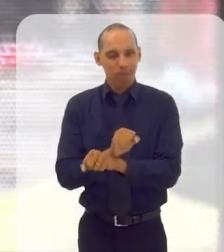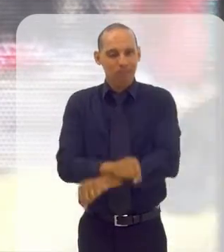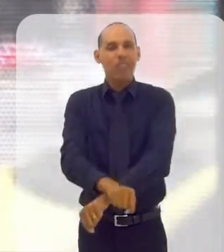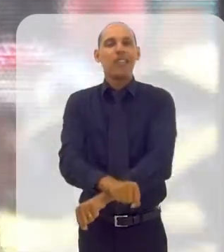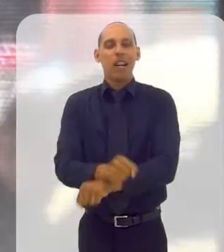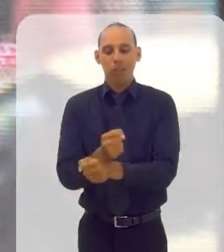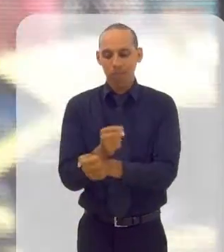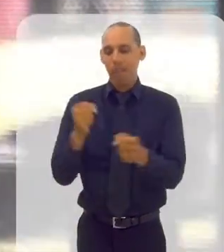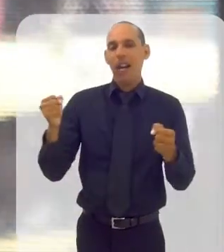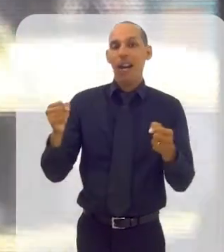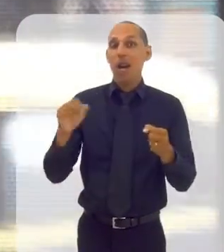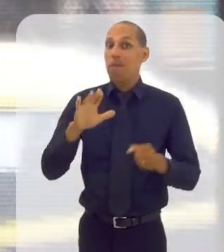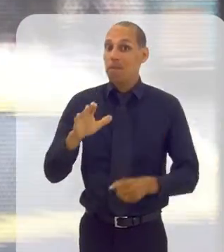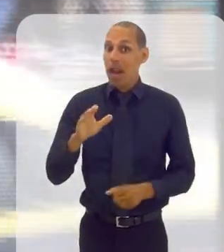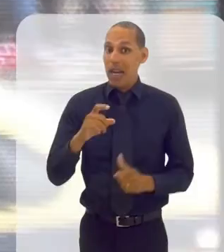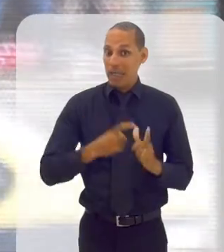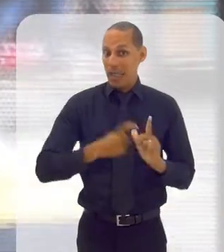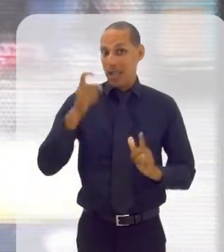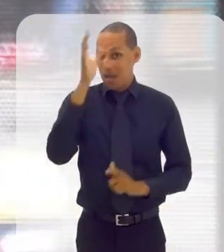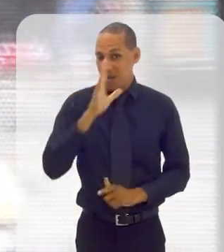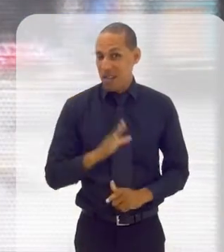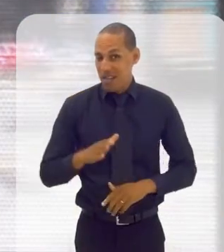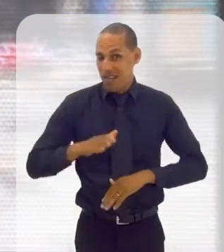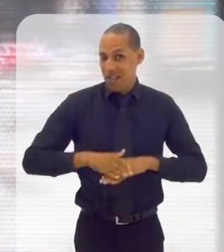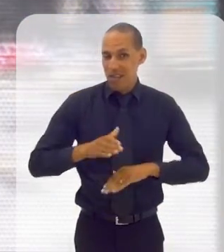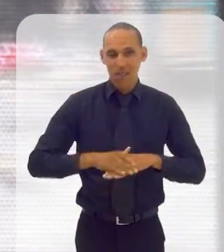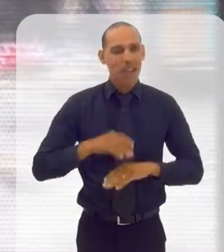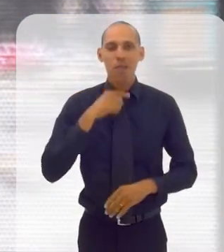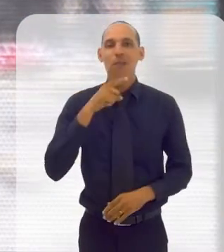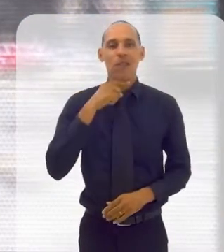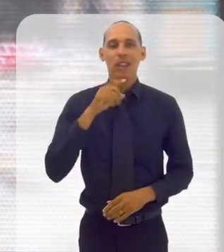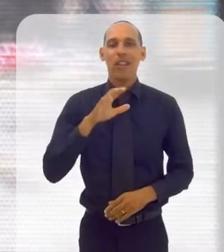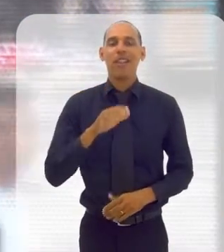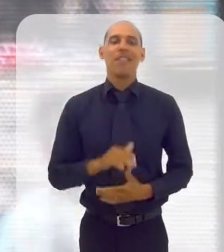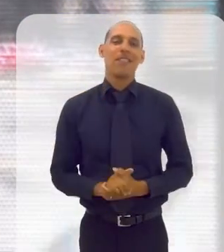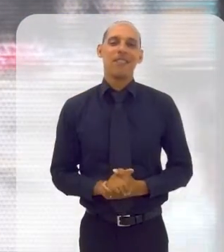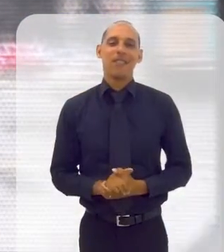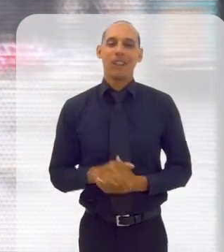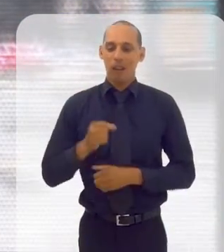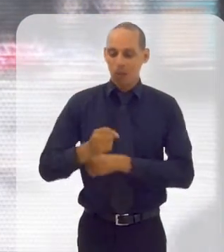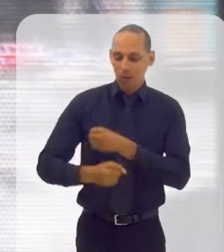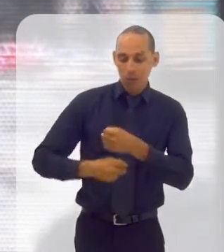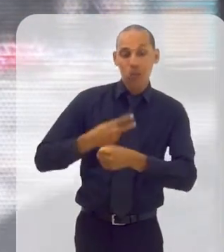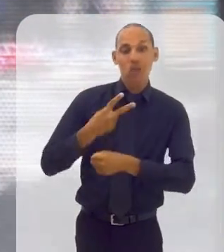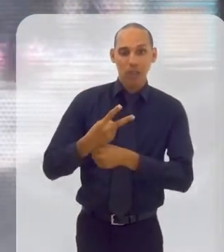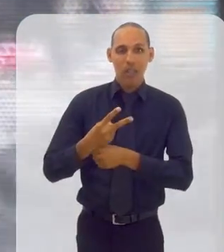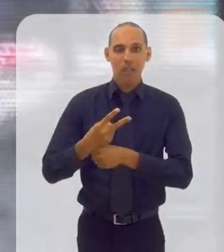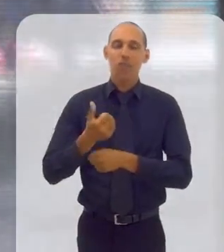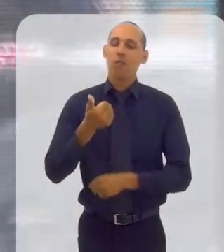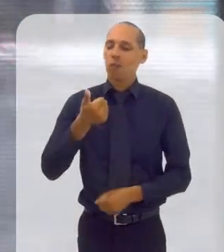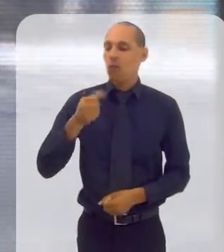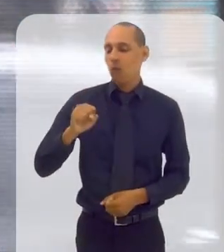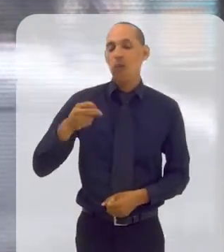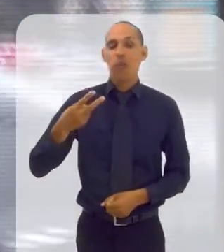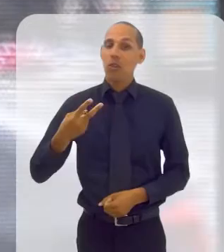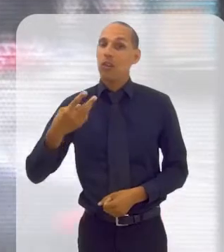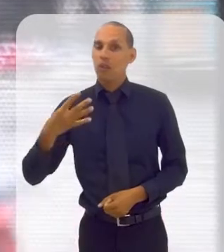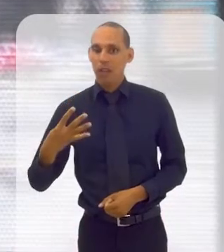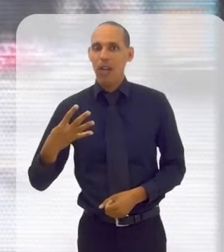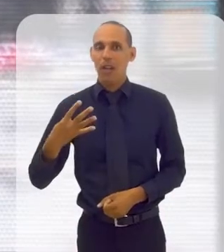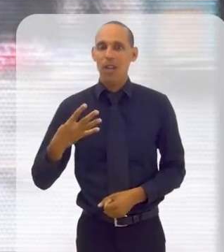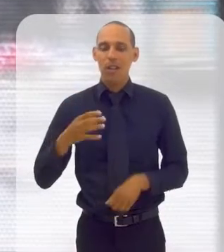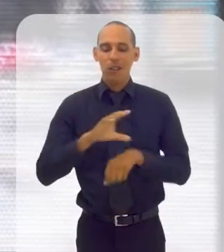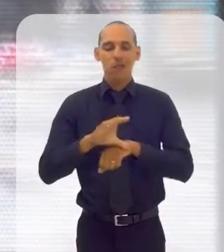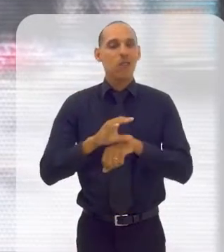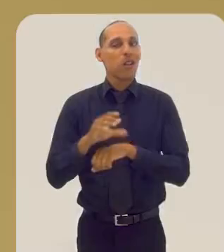fazer coisas que a própria independência do Brasil não foi capaz de fazer. 2 anos depois da independência do Brasil, em